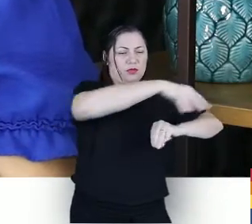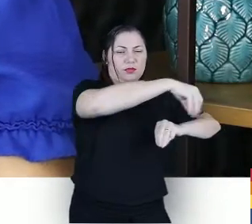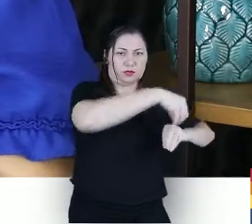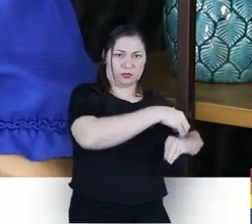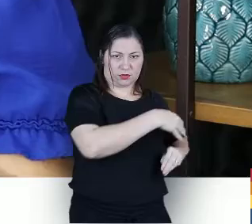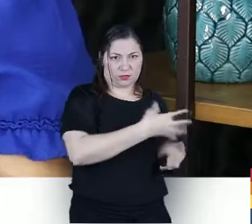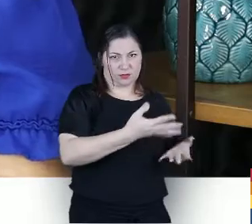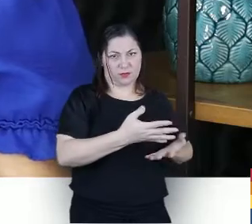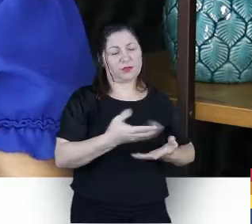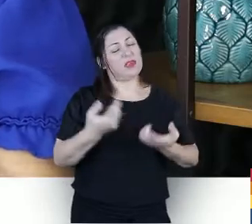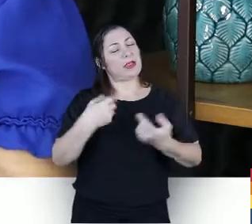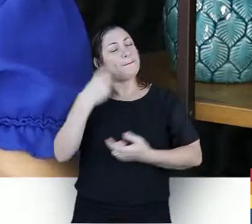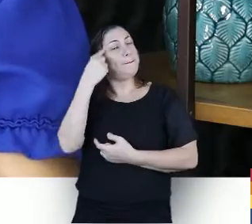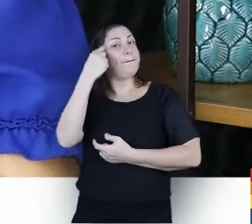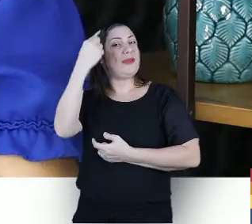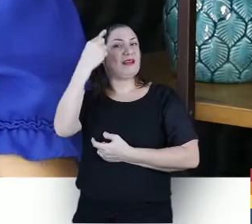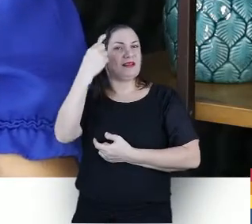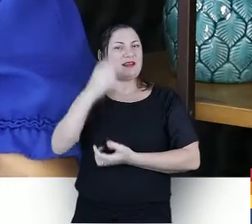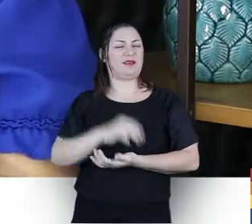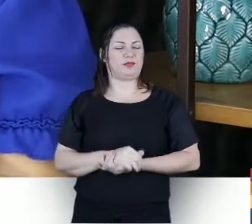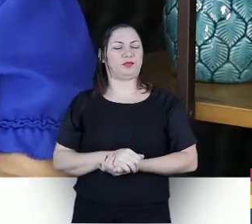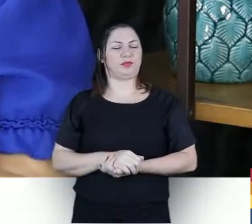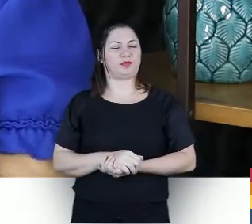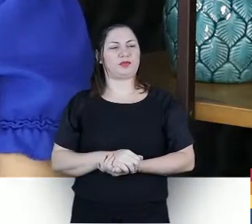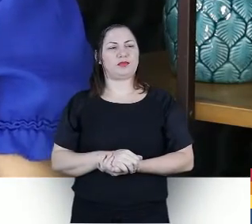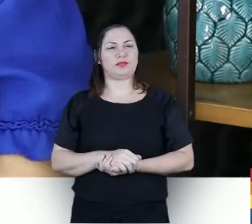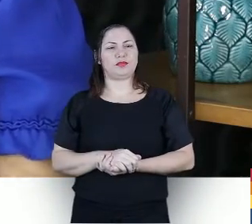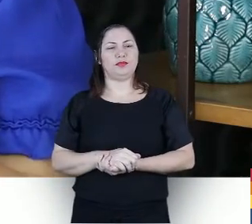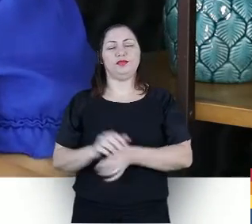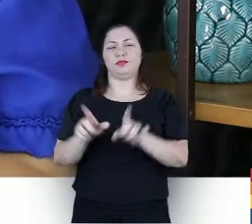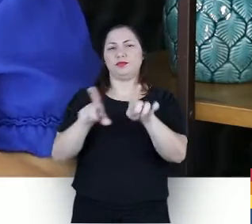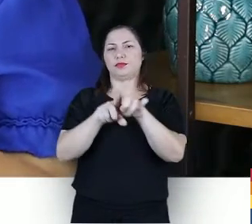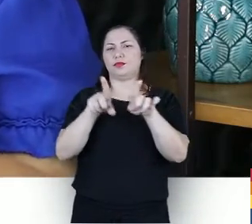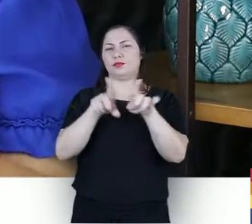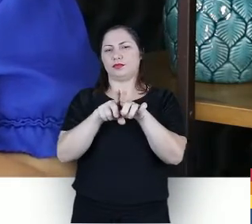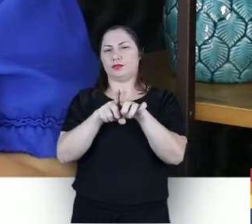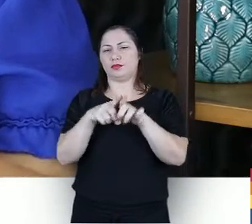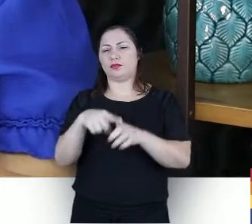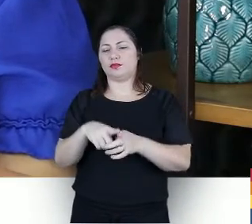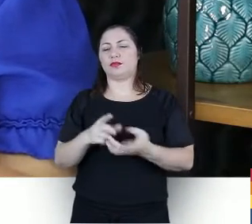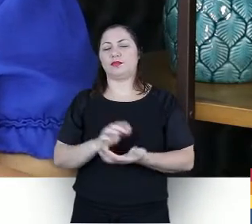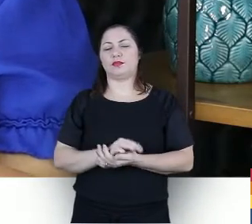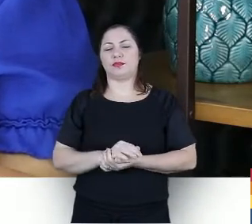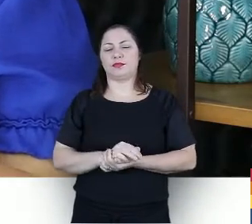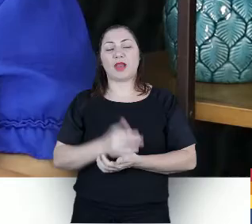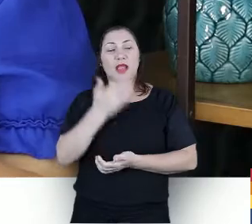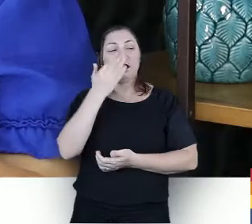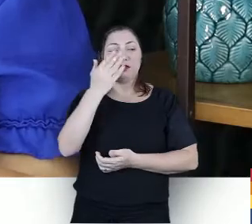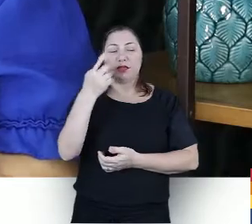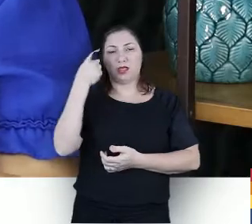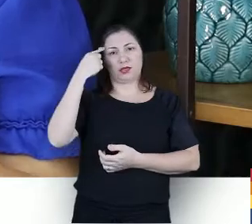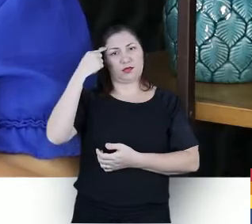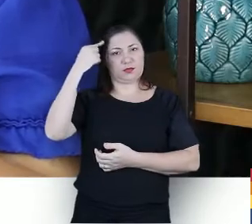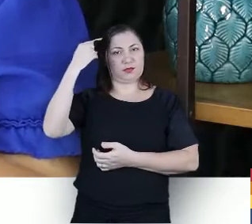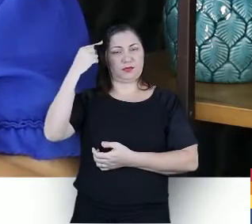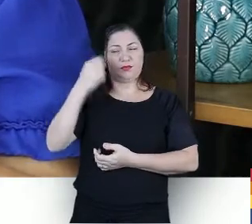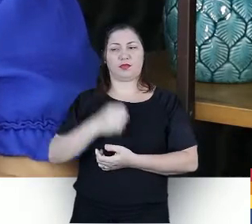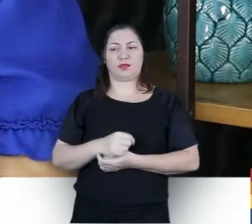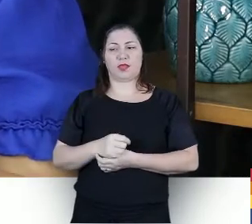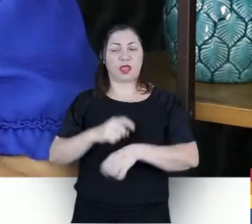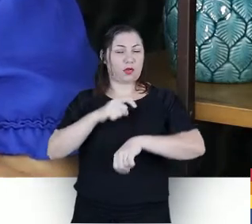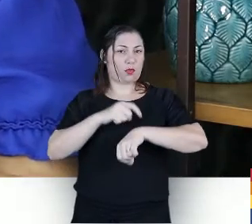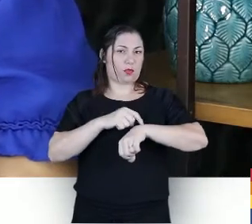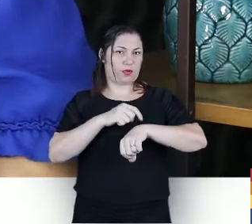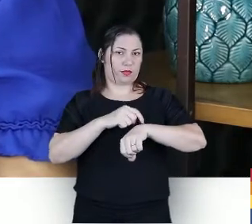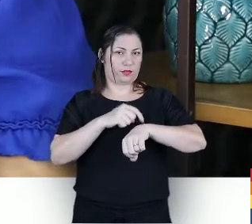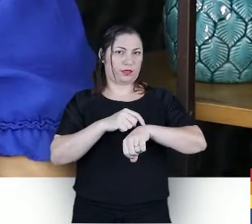momento de estarmos no nosso planejamento. Por isso é importante estar na escola naquele momento do